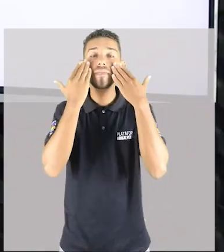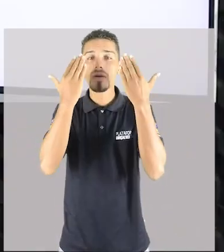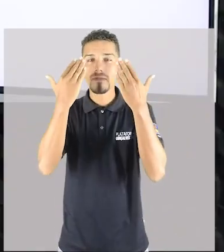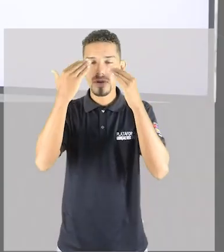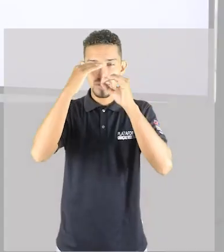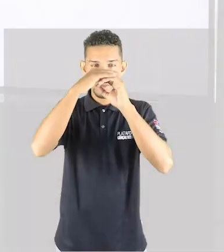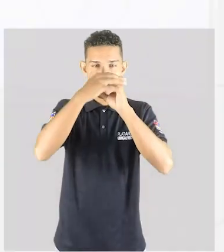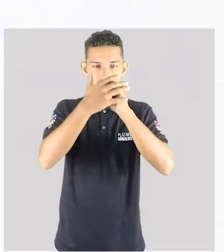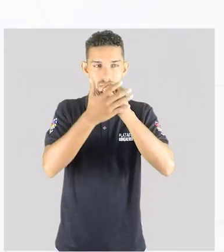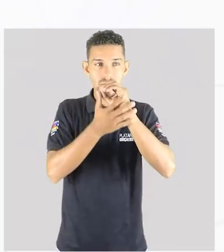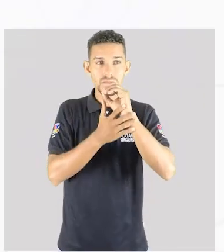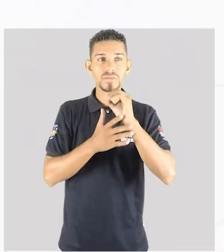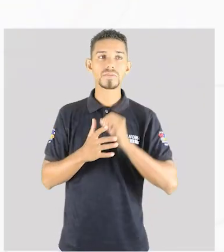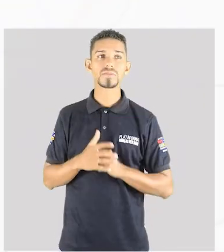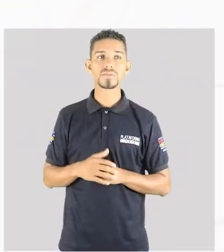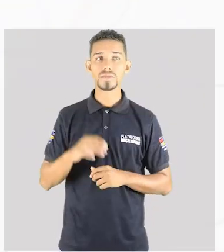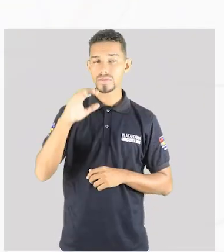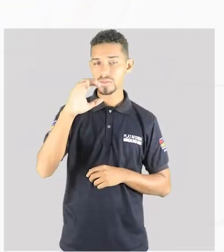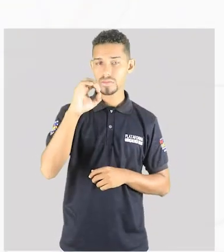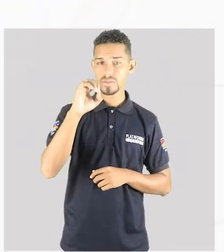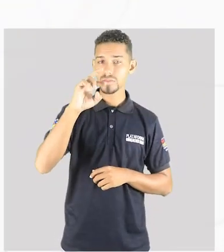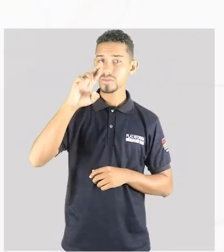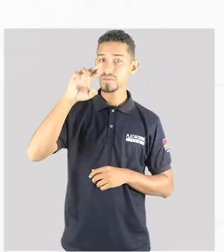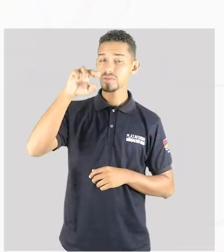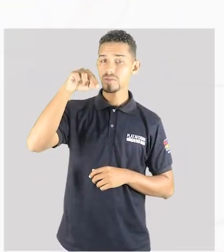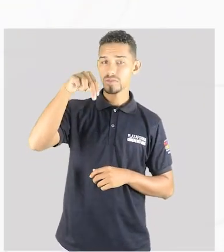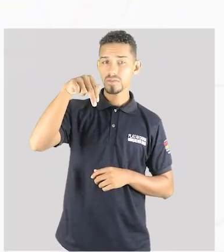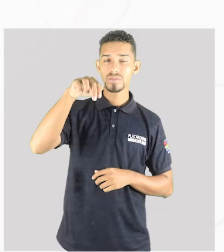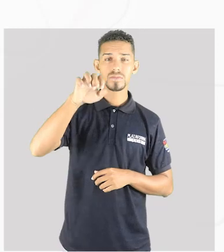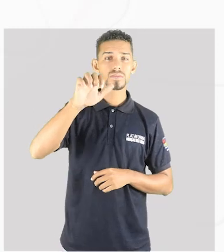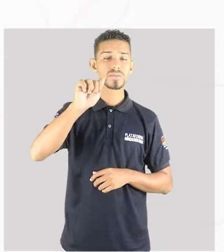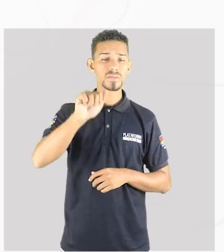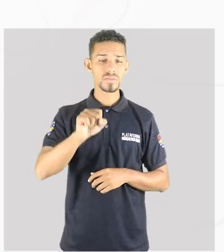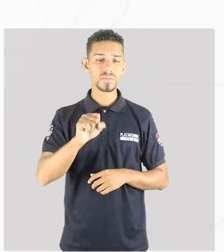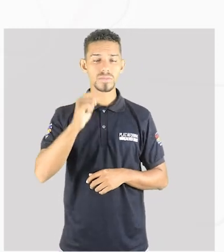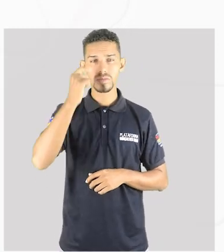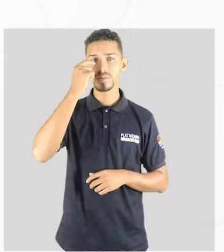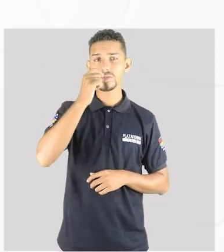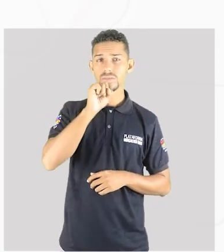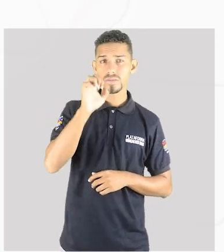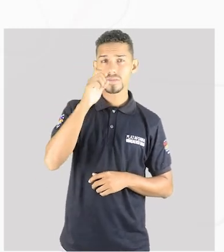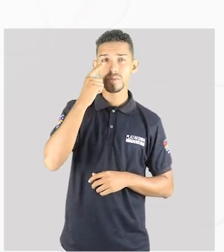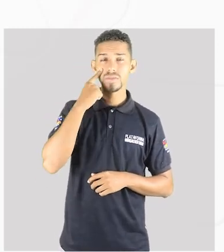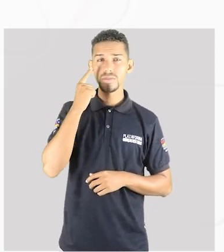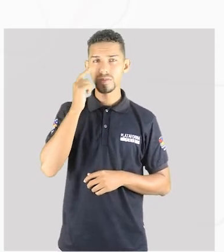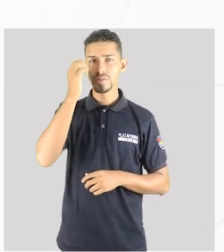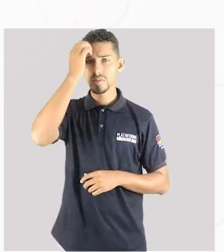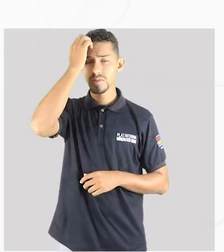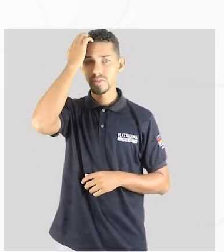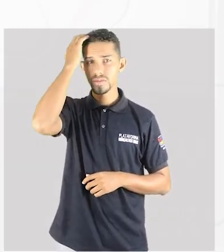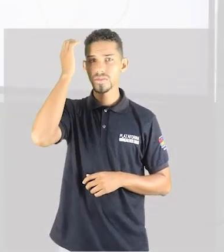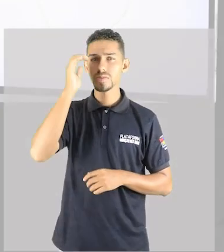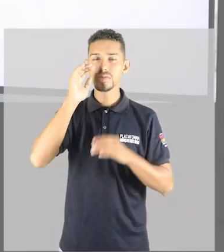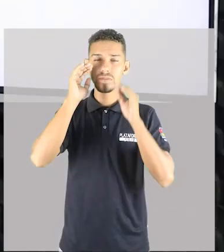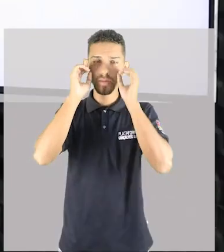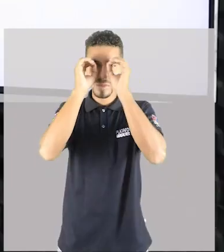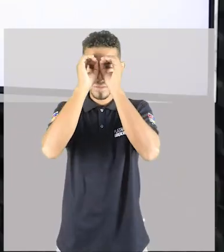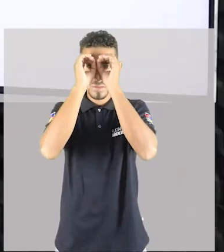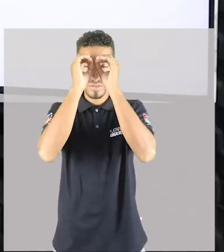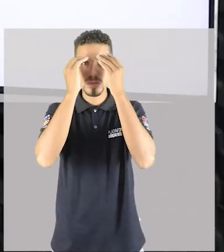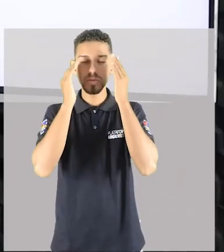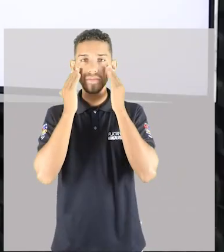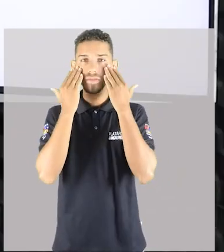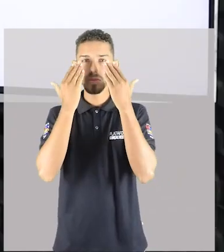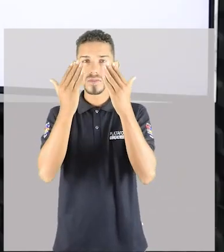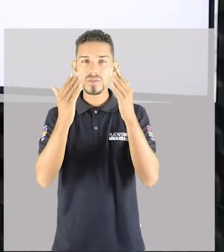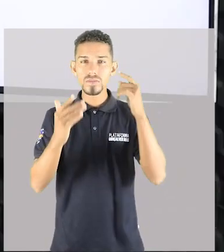ó. A córnea. Se você olhar, deixar o seu colega olhar para frente, você olhar pela lateral assim do